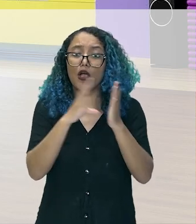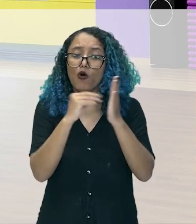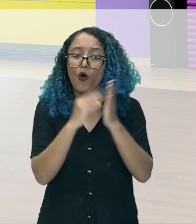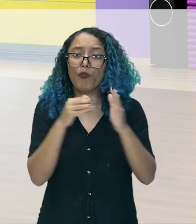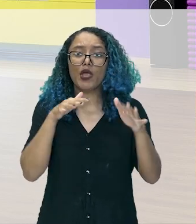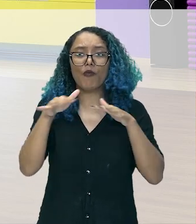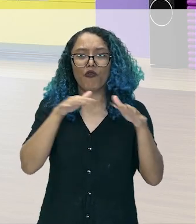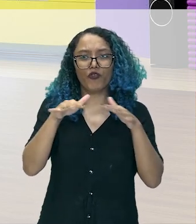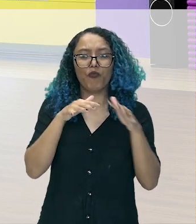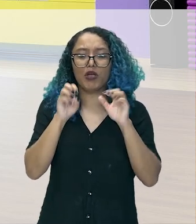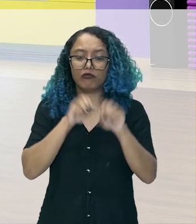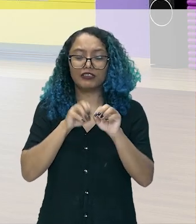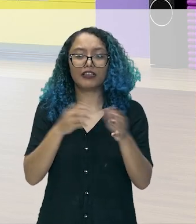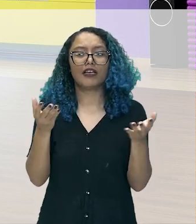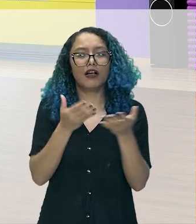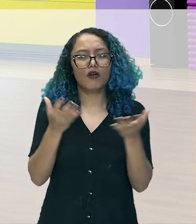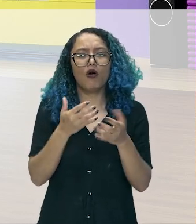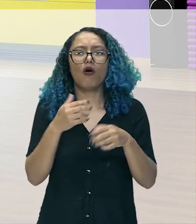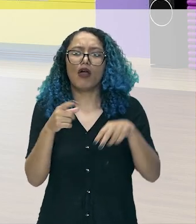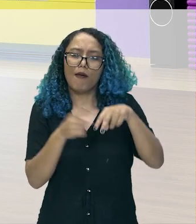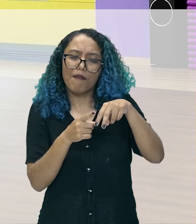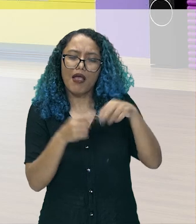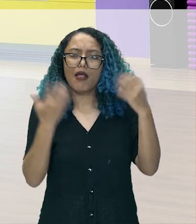Joga lá atrás.